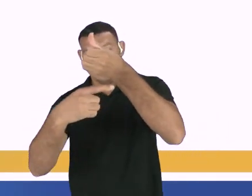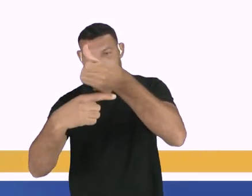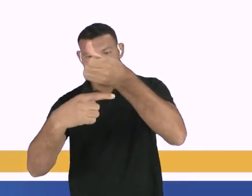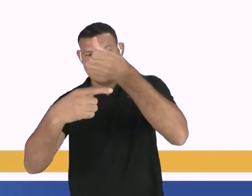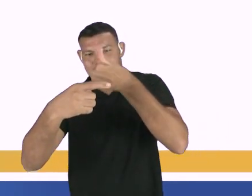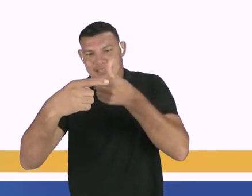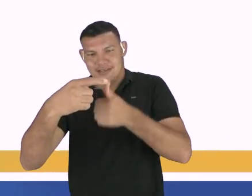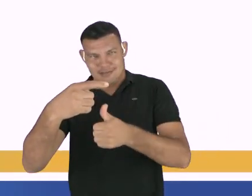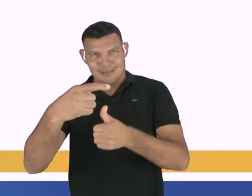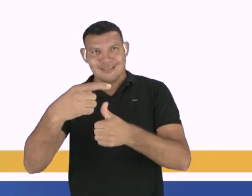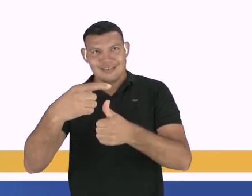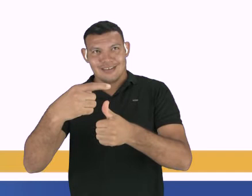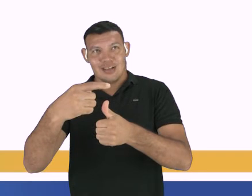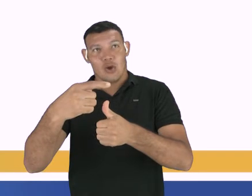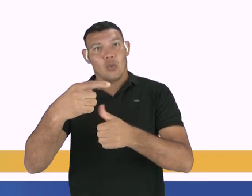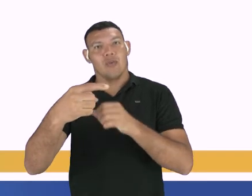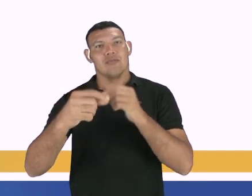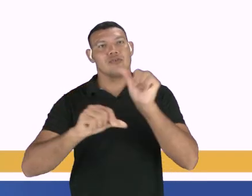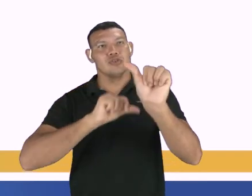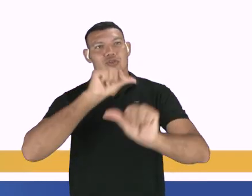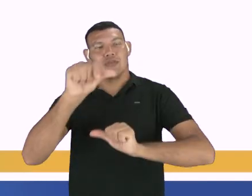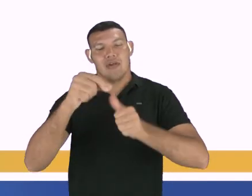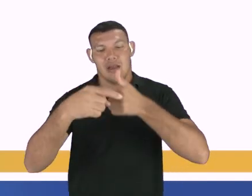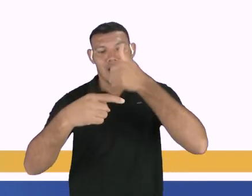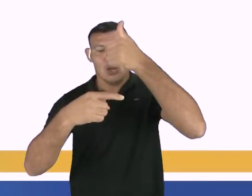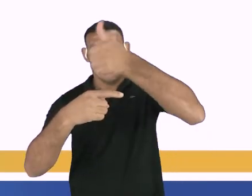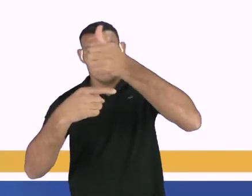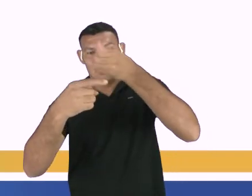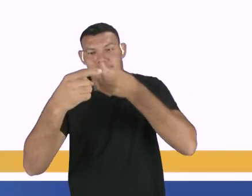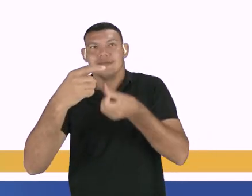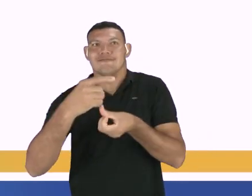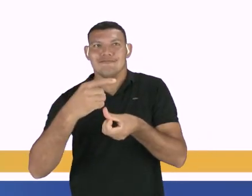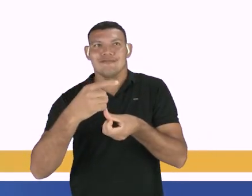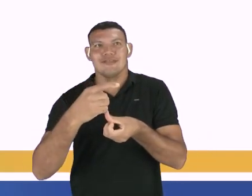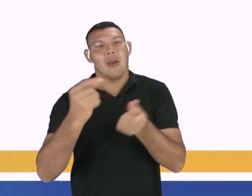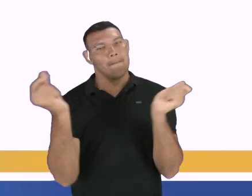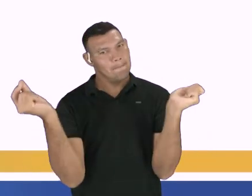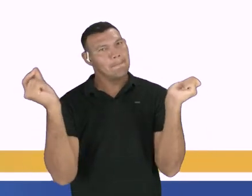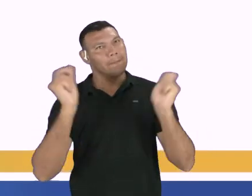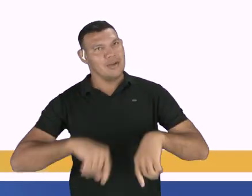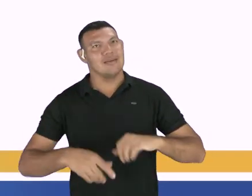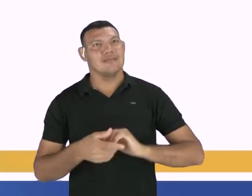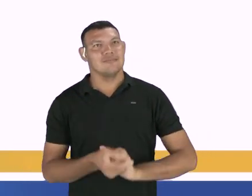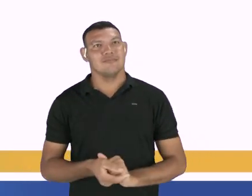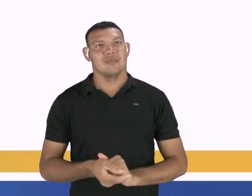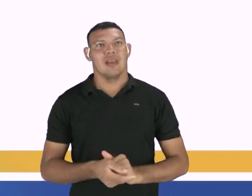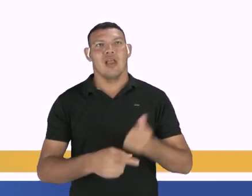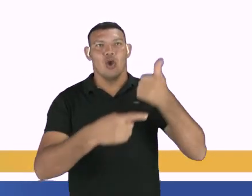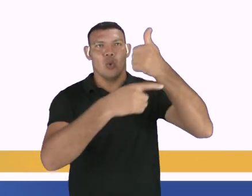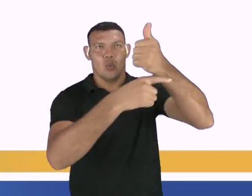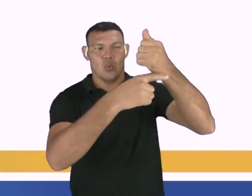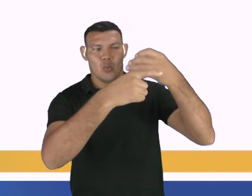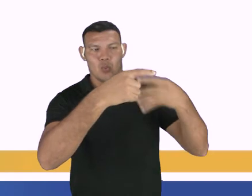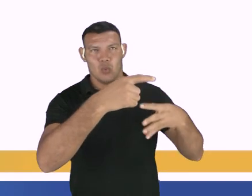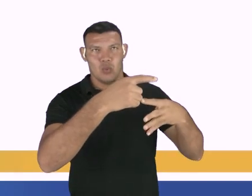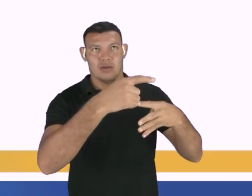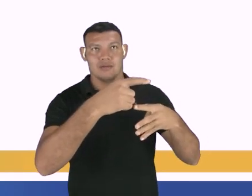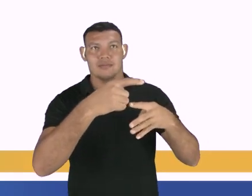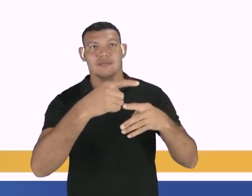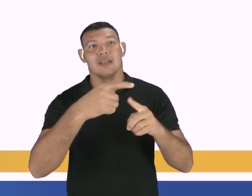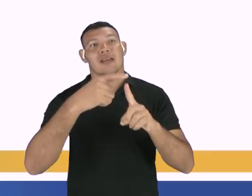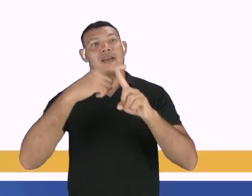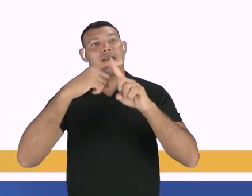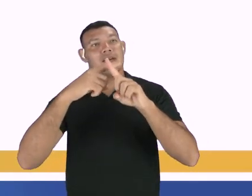esse 6 invertido ele vai ficar 1/6. Então, eu teria aí 1/4 vezes 1/6, né? Conservei a